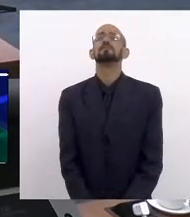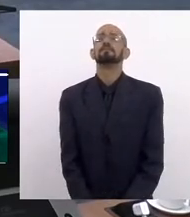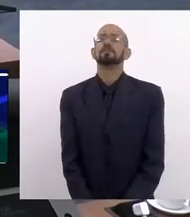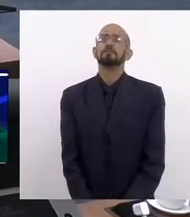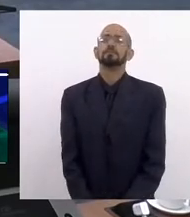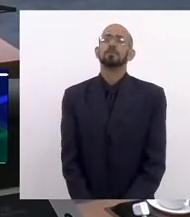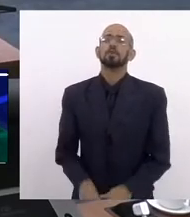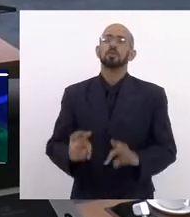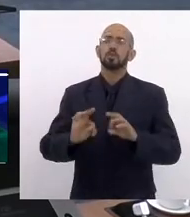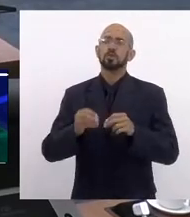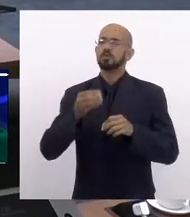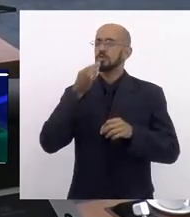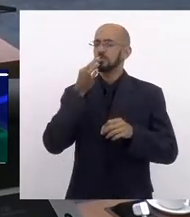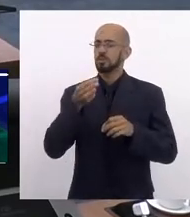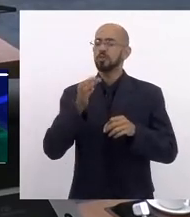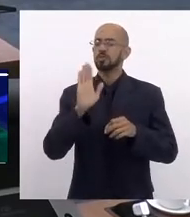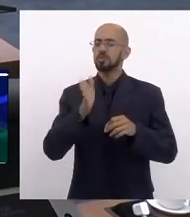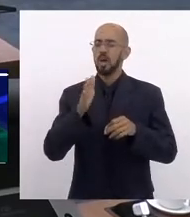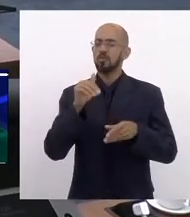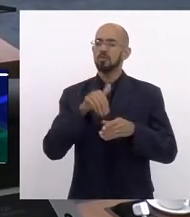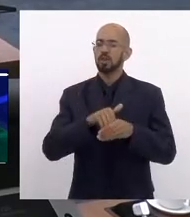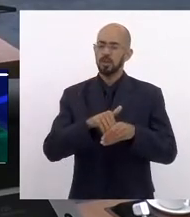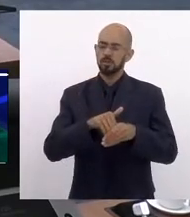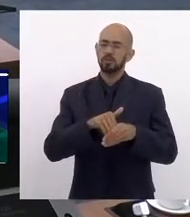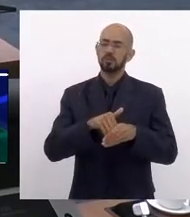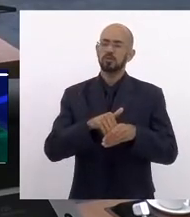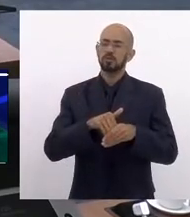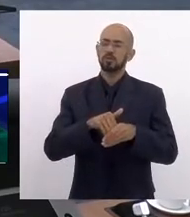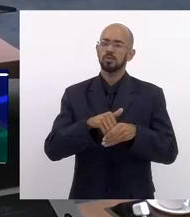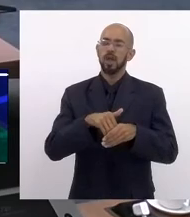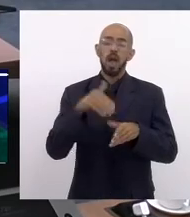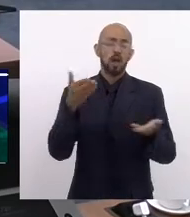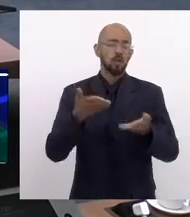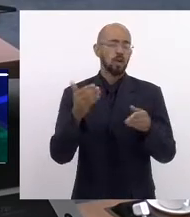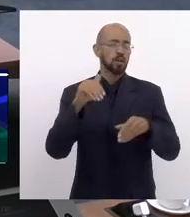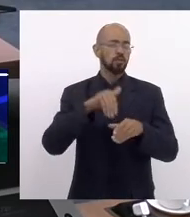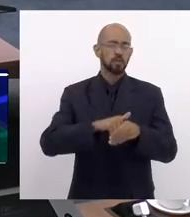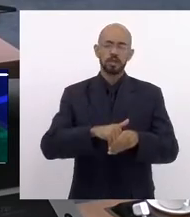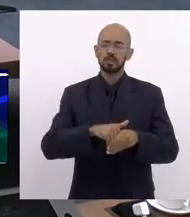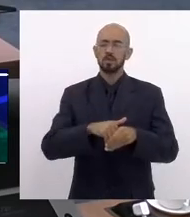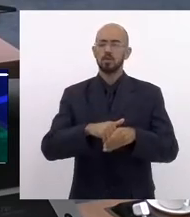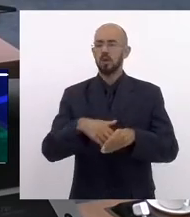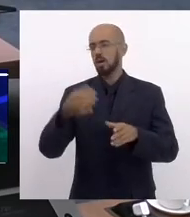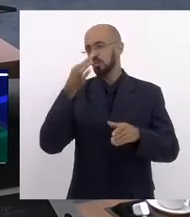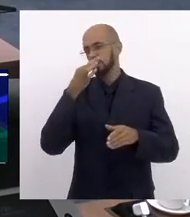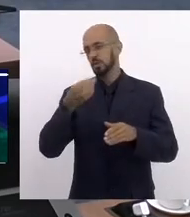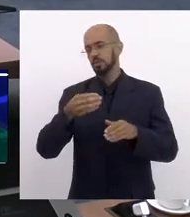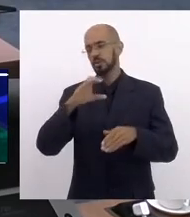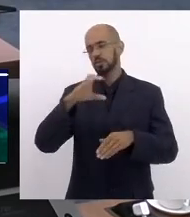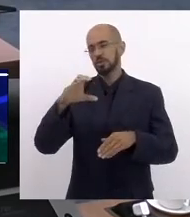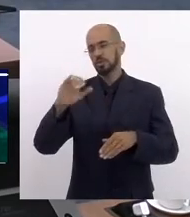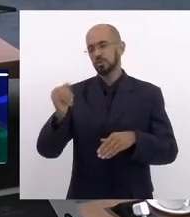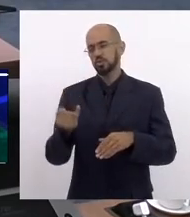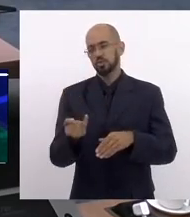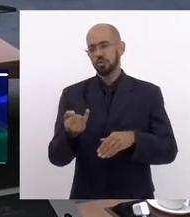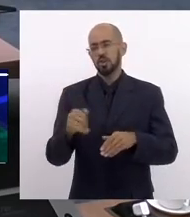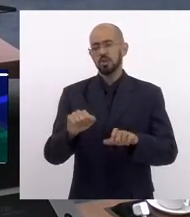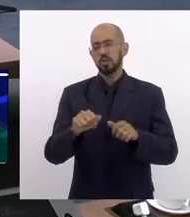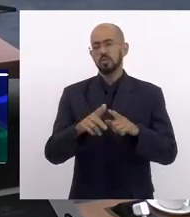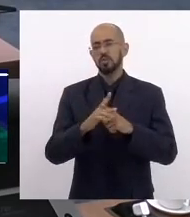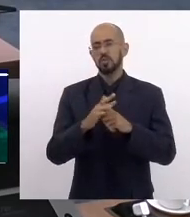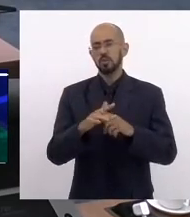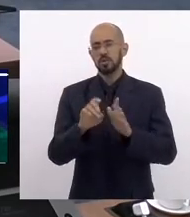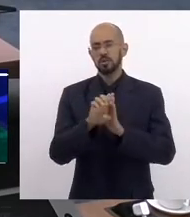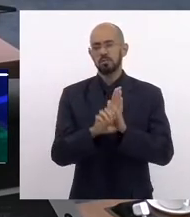Com os pareceres emitidos, em votação, o parecer da Comissão de Constituição e Justiça com as emendas